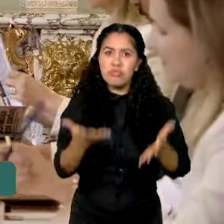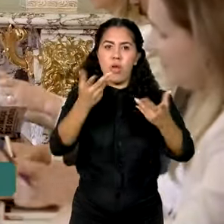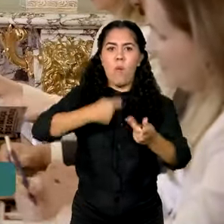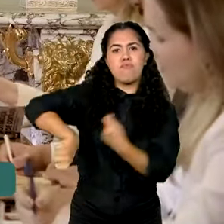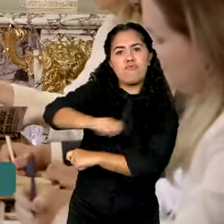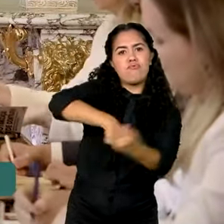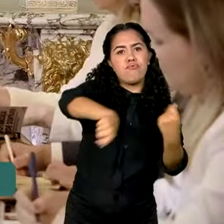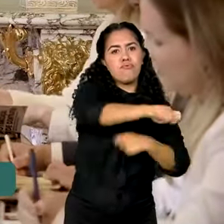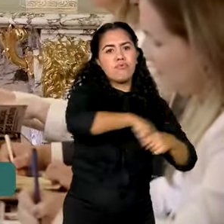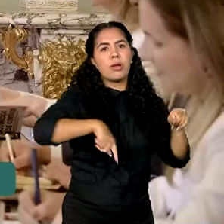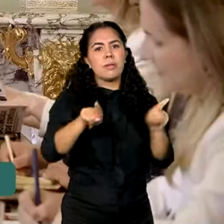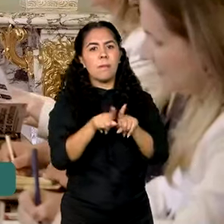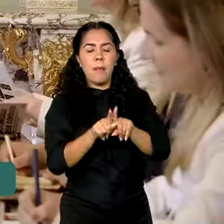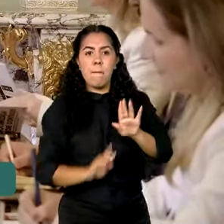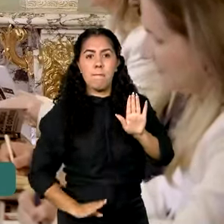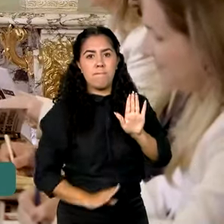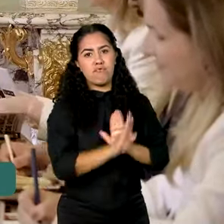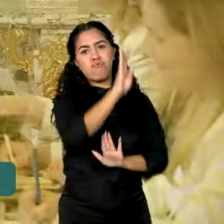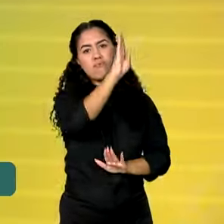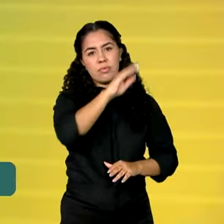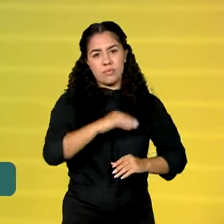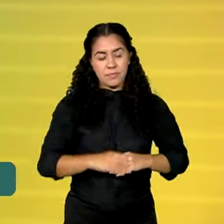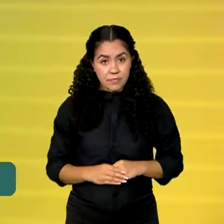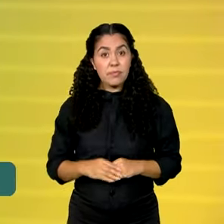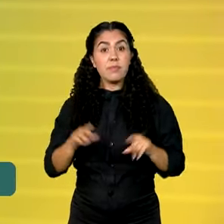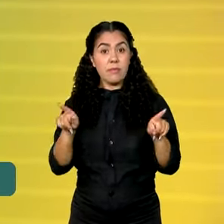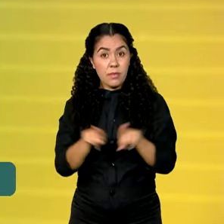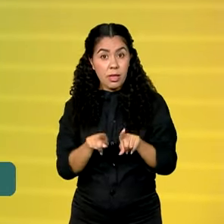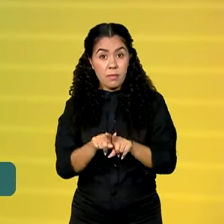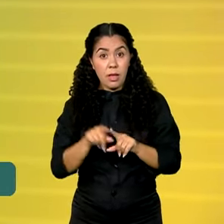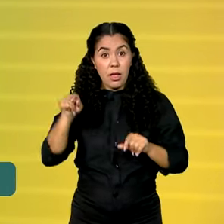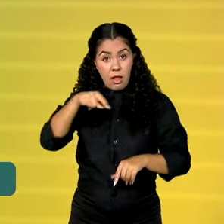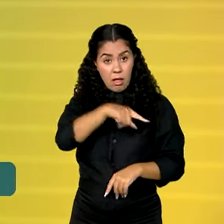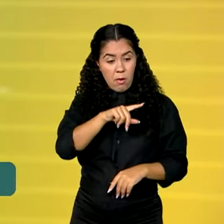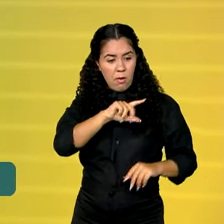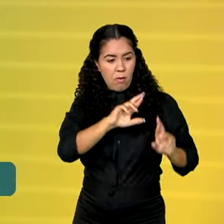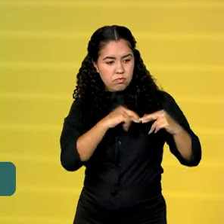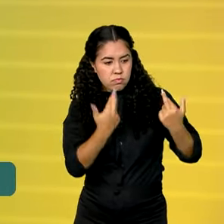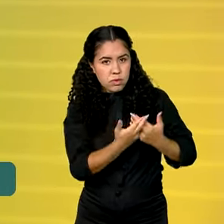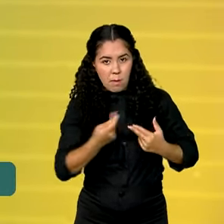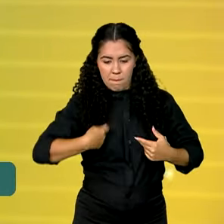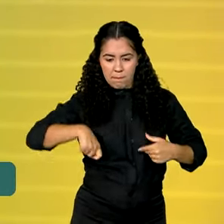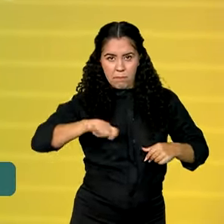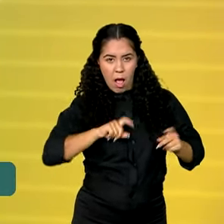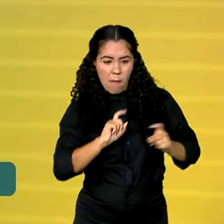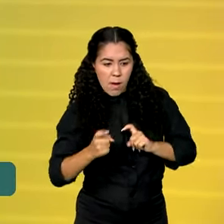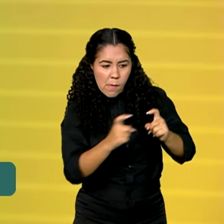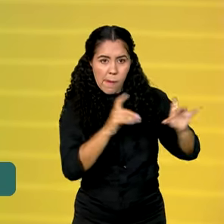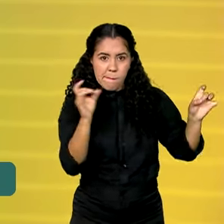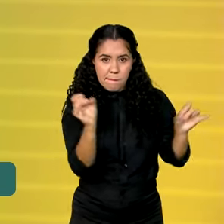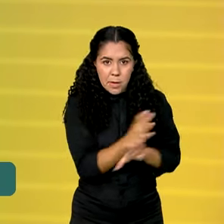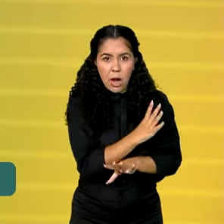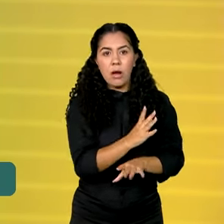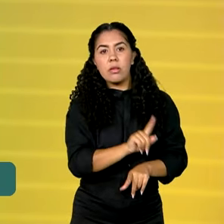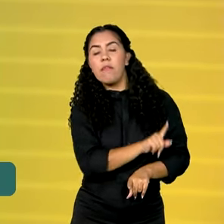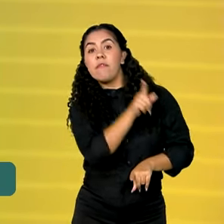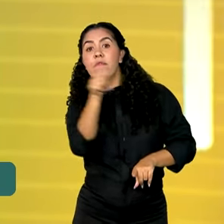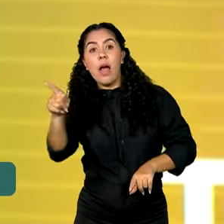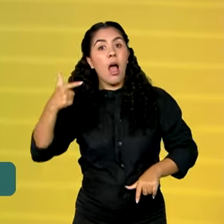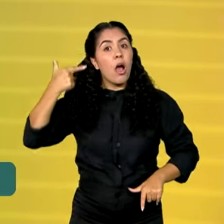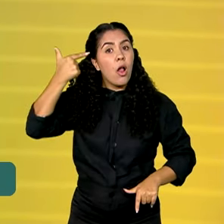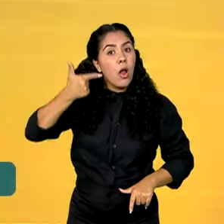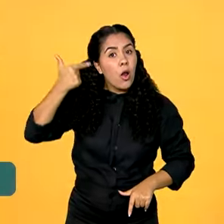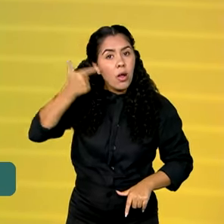e acelerar o desenvolvimento do país. Depois de Madrid, a comitiva do Ministério dos Transportes segue para Londres,